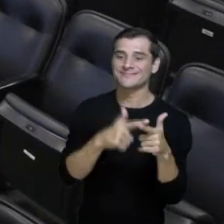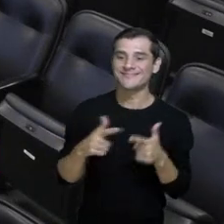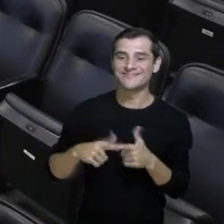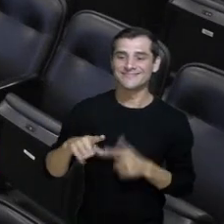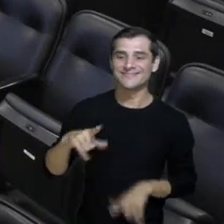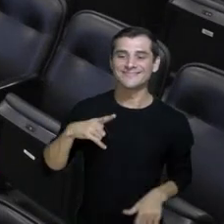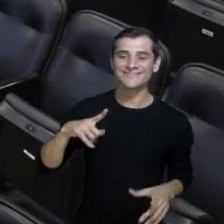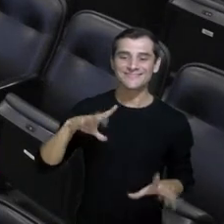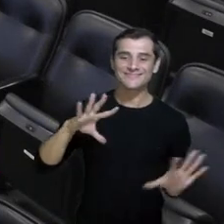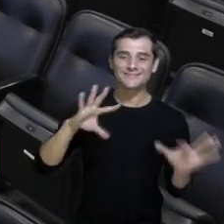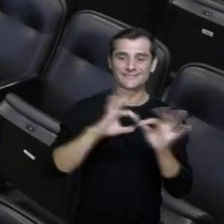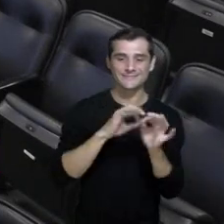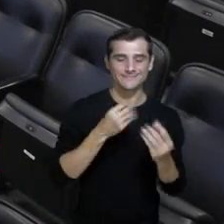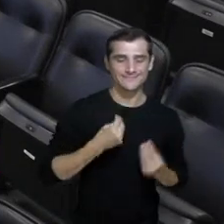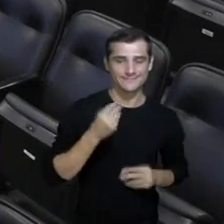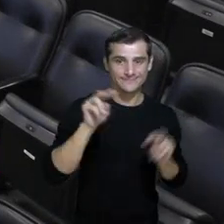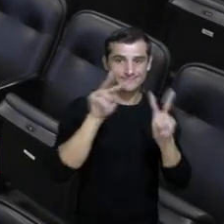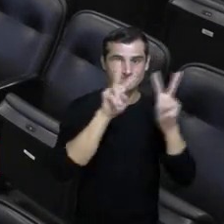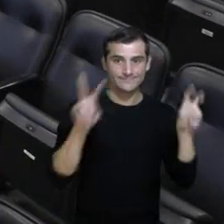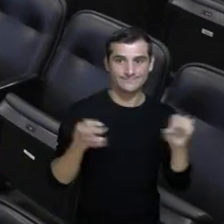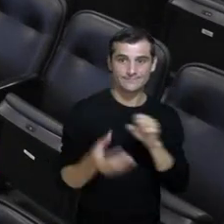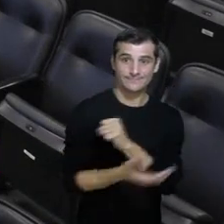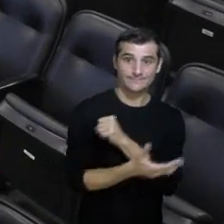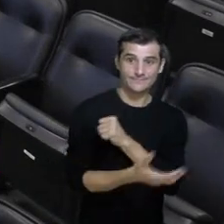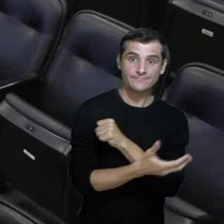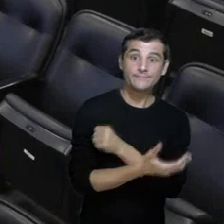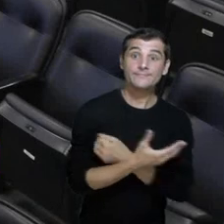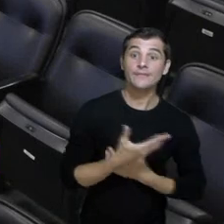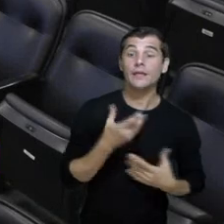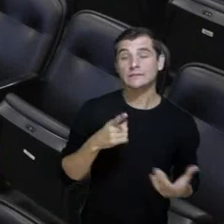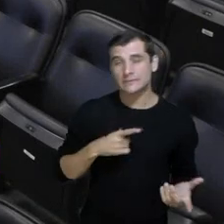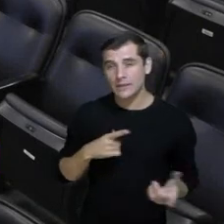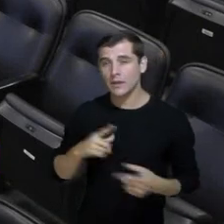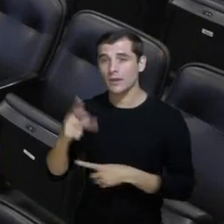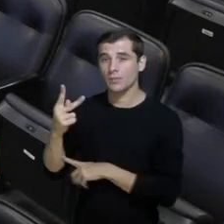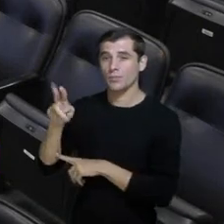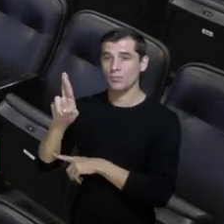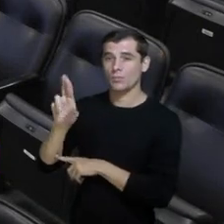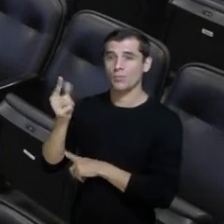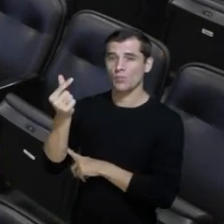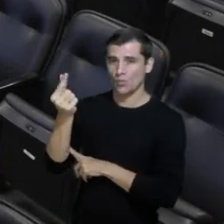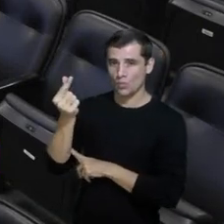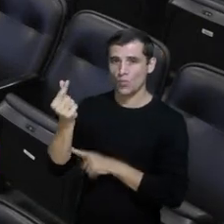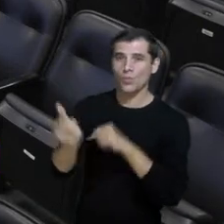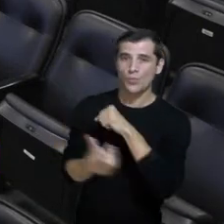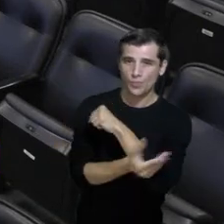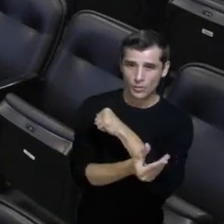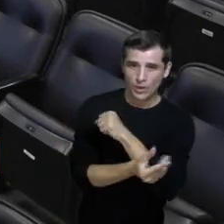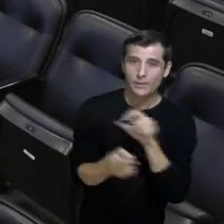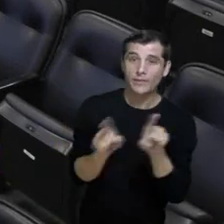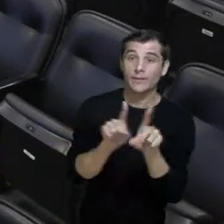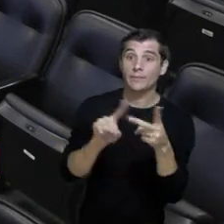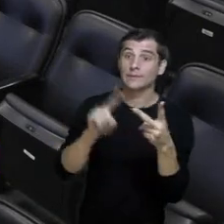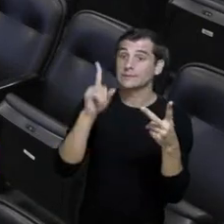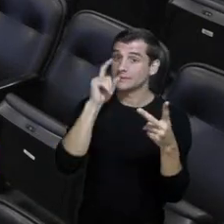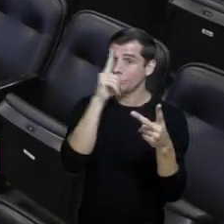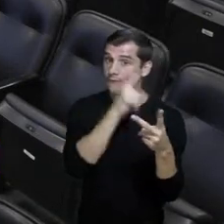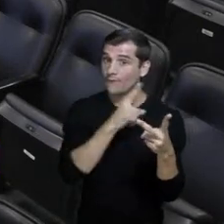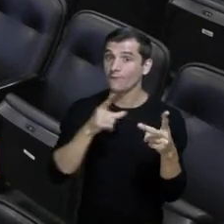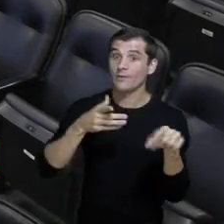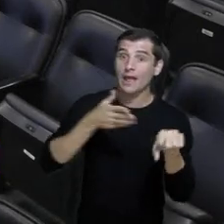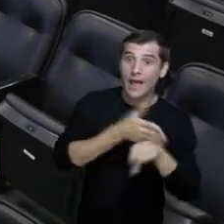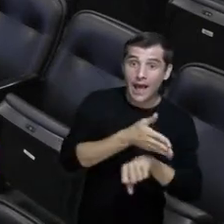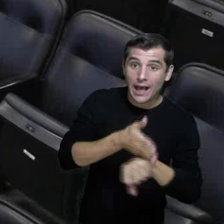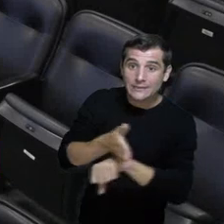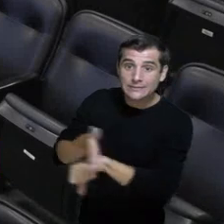à corrupção ah falamos aqui de propina falamos aqui das dificuldades que se tem de acesso